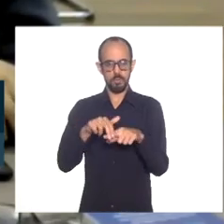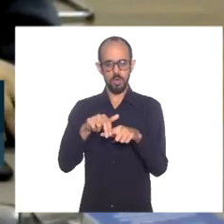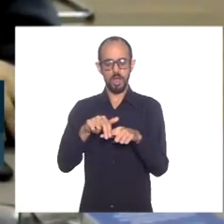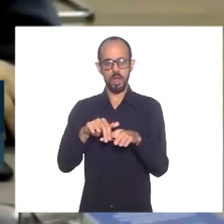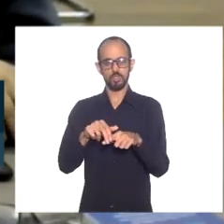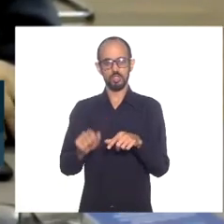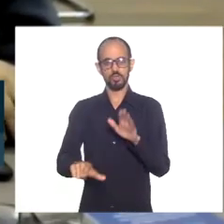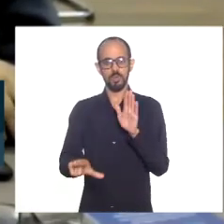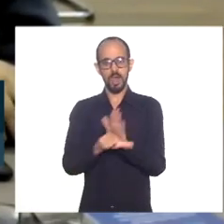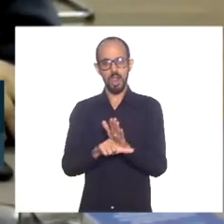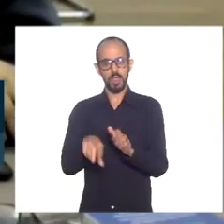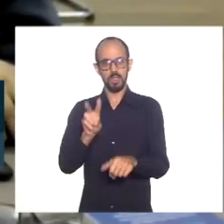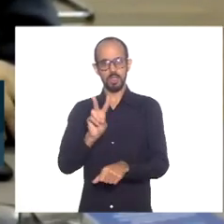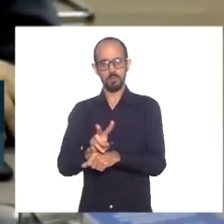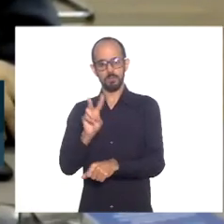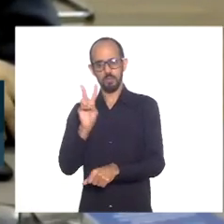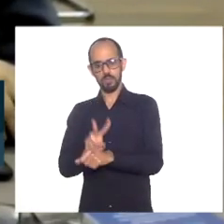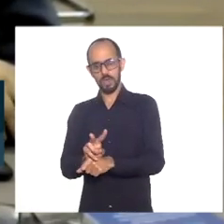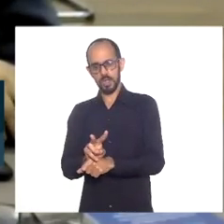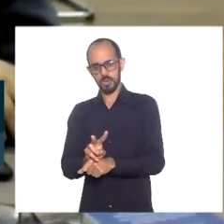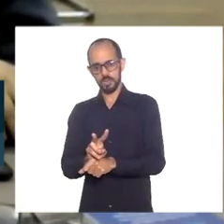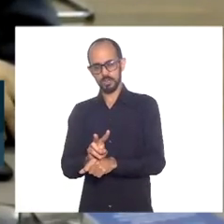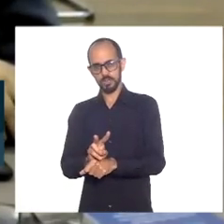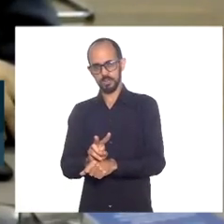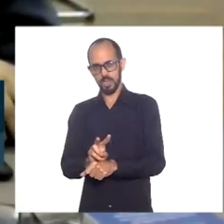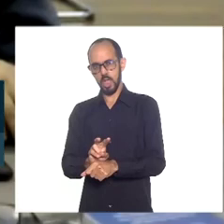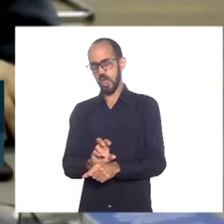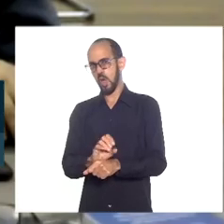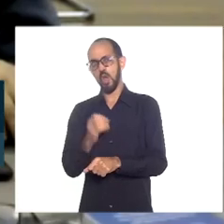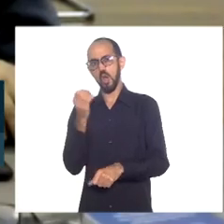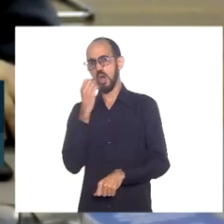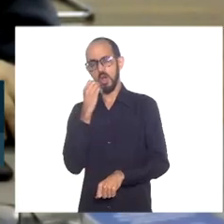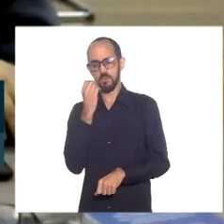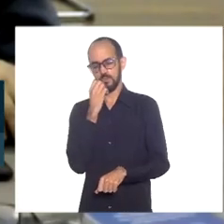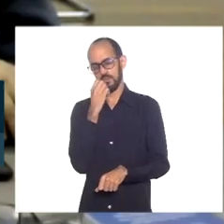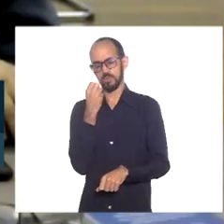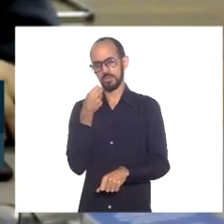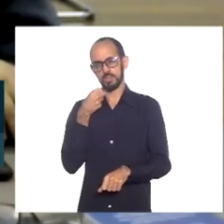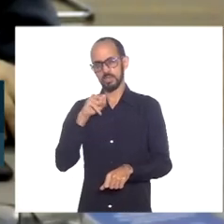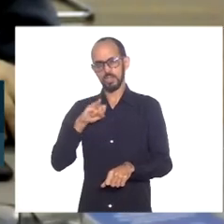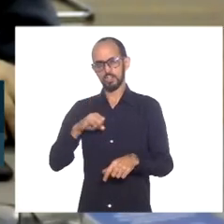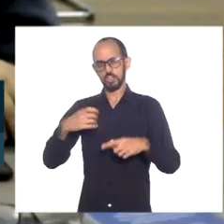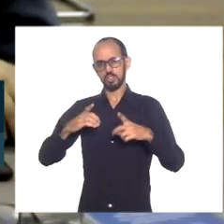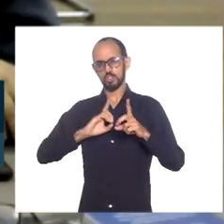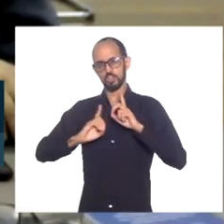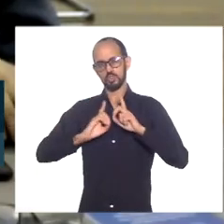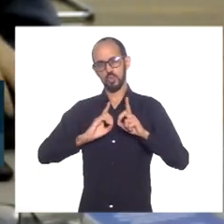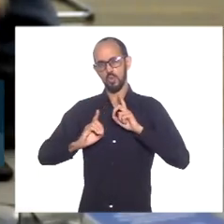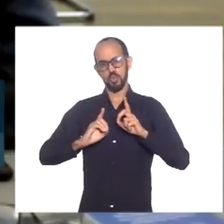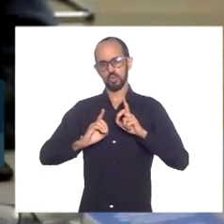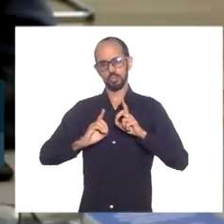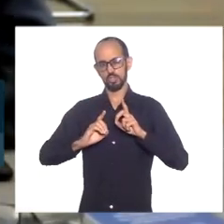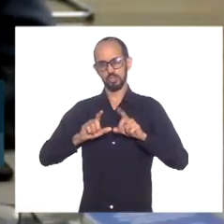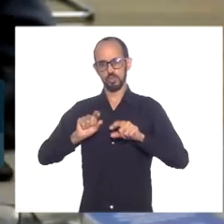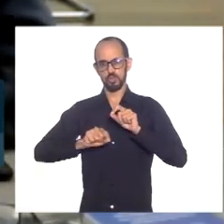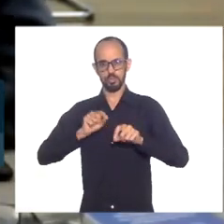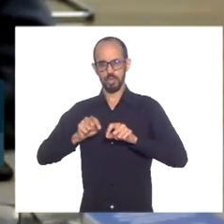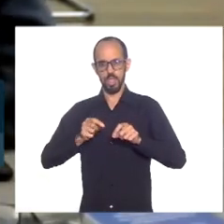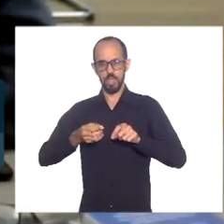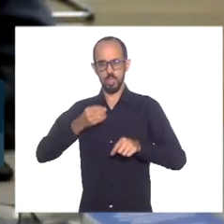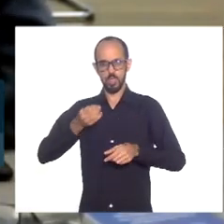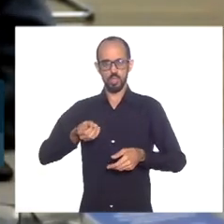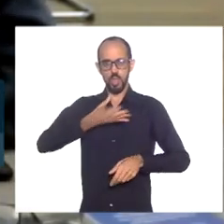lembrarmos. E, logicamente, quando se discute novos recursos para os estados e municípios